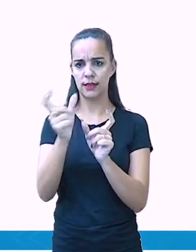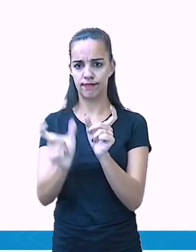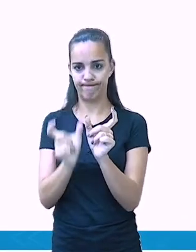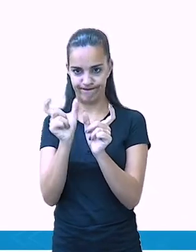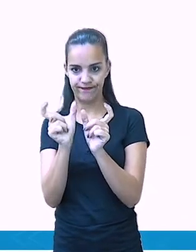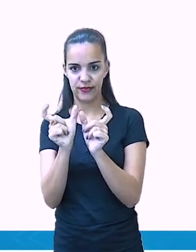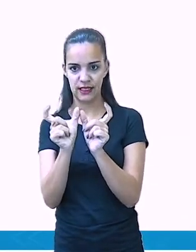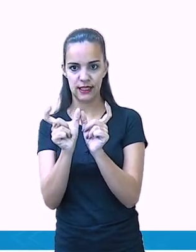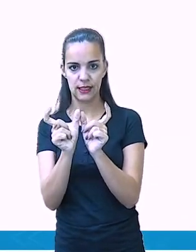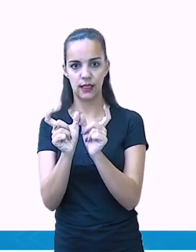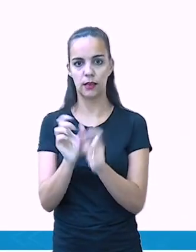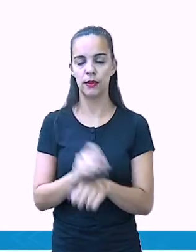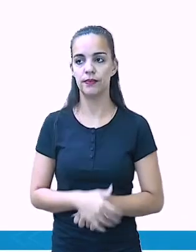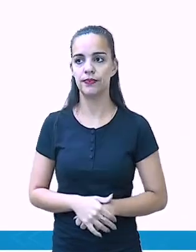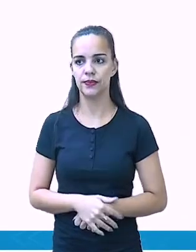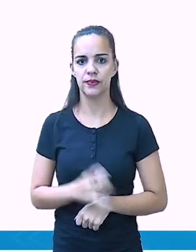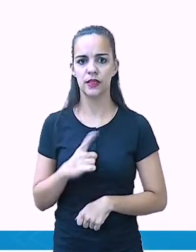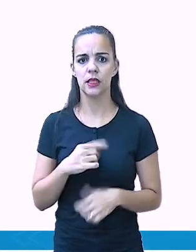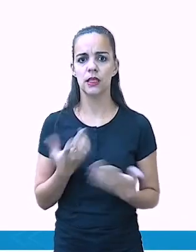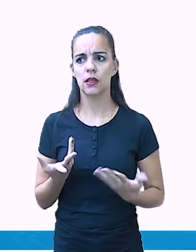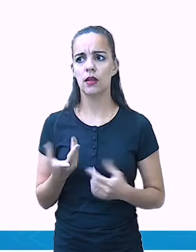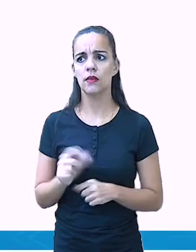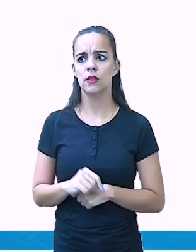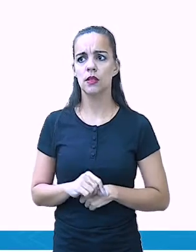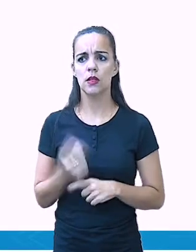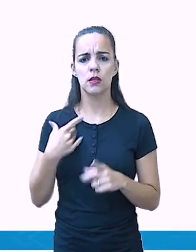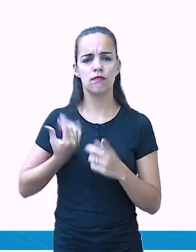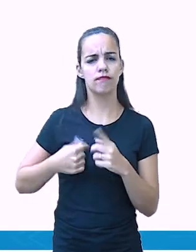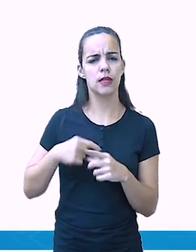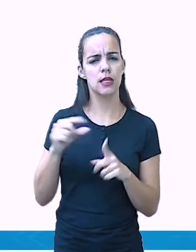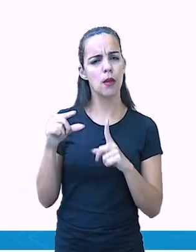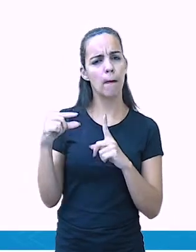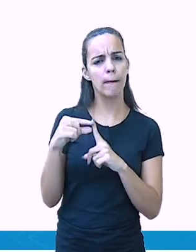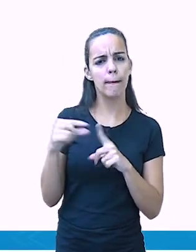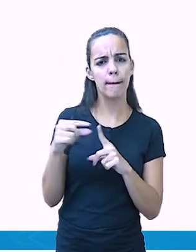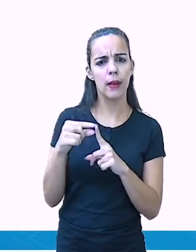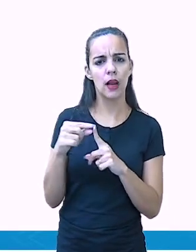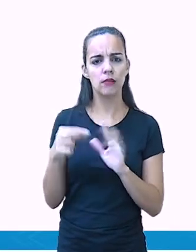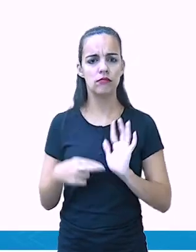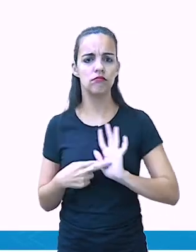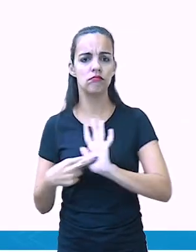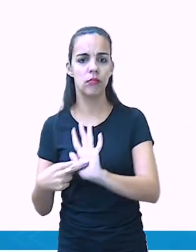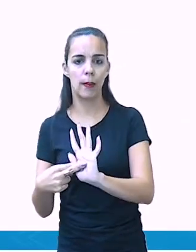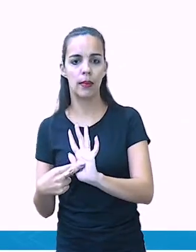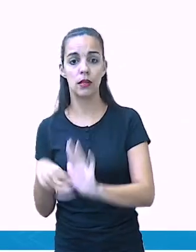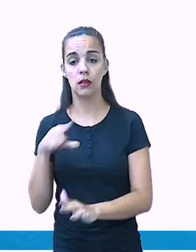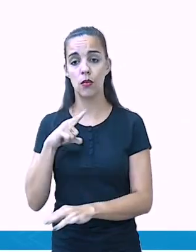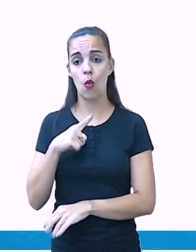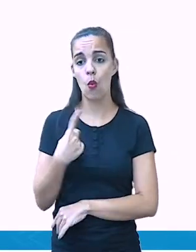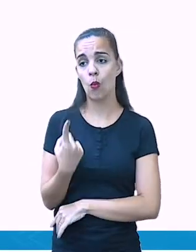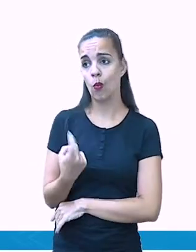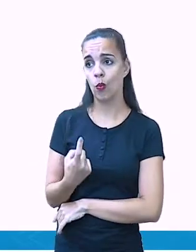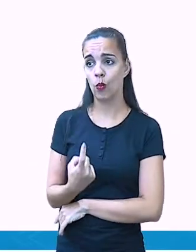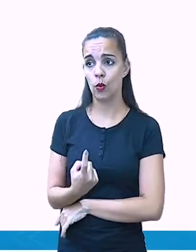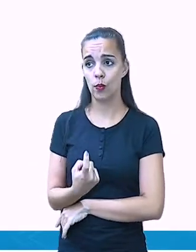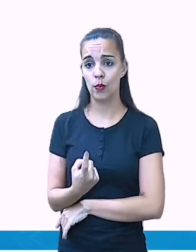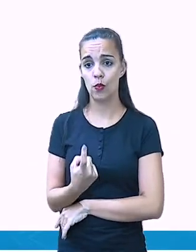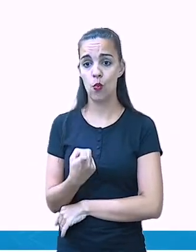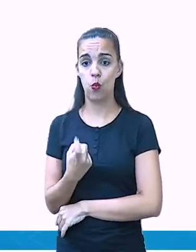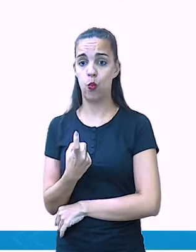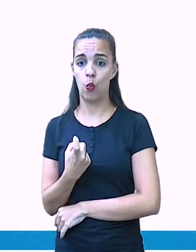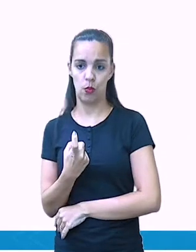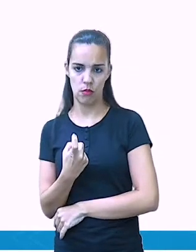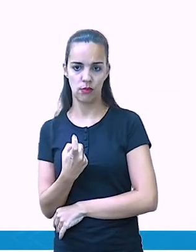Vocês vão ouvir falar monossílabos, palavras monossílabas. Elas são palavras que apresentam